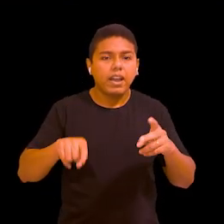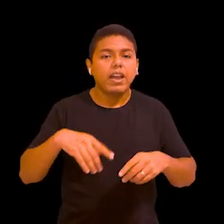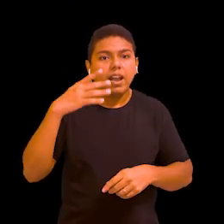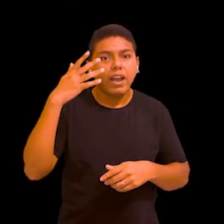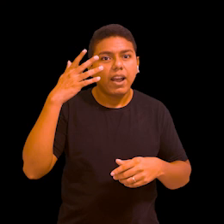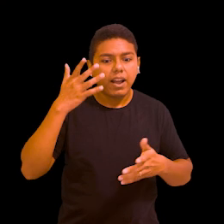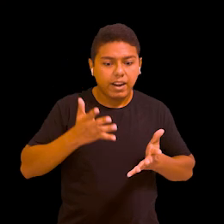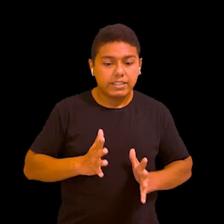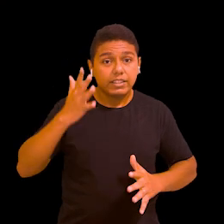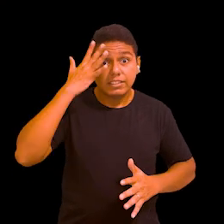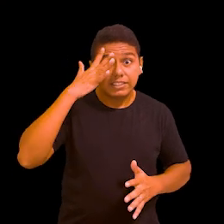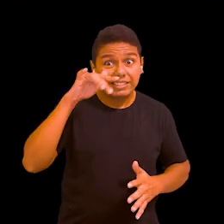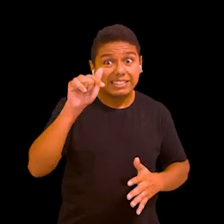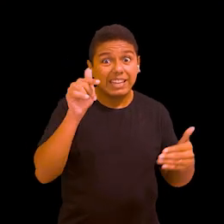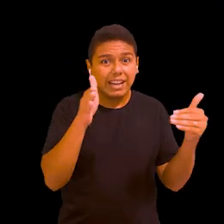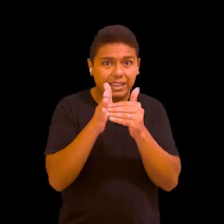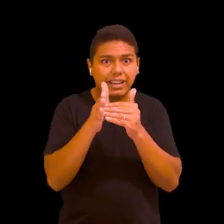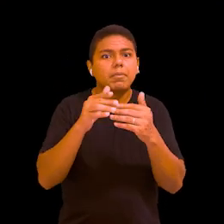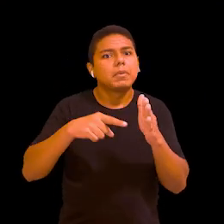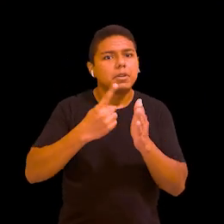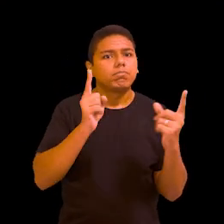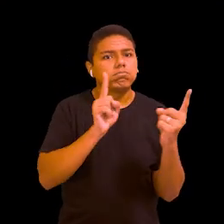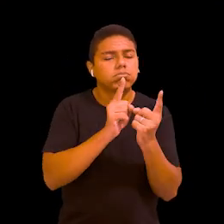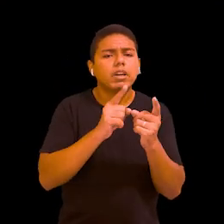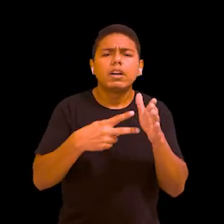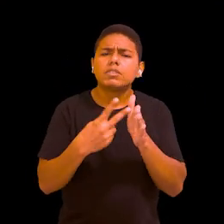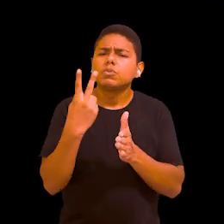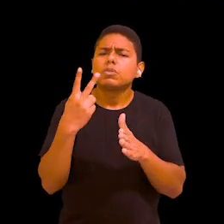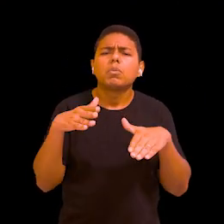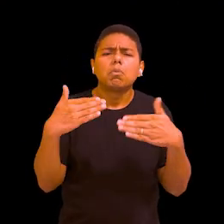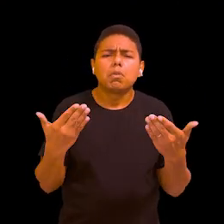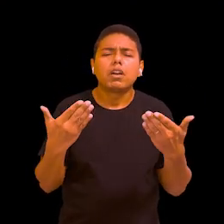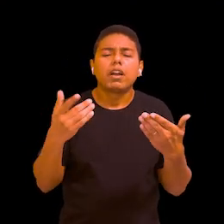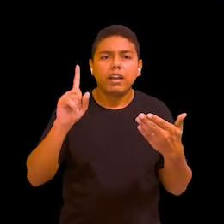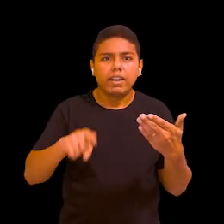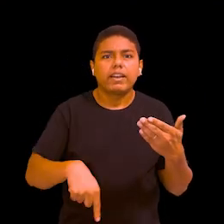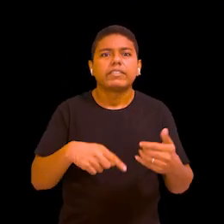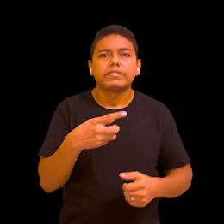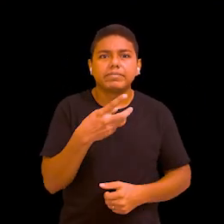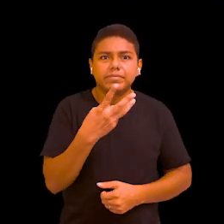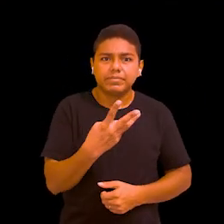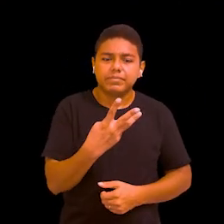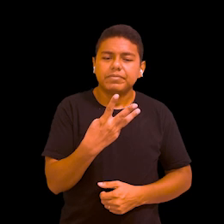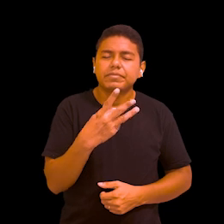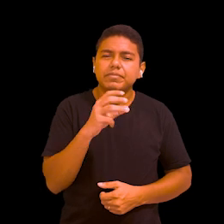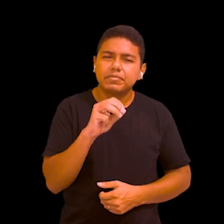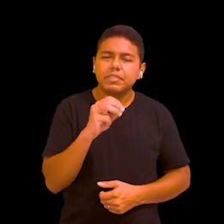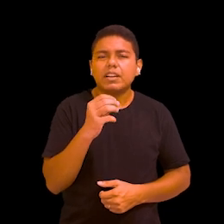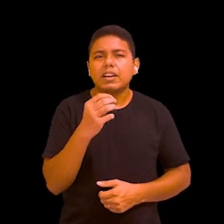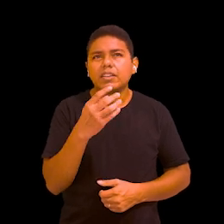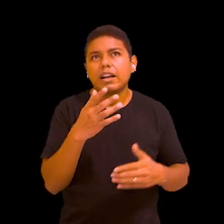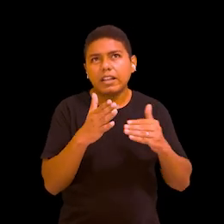7º dia pós-parto, e a segunda consulta puerperal deve acontecer entre o 30º e